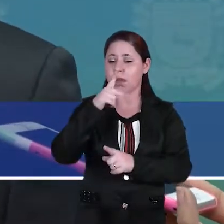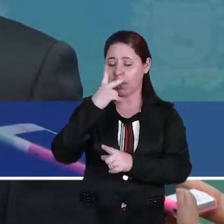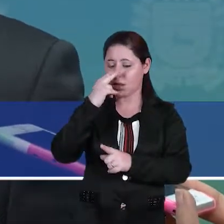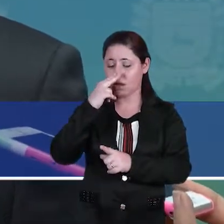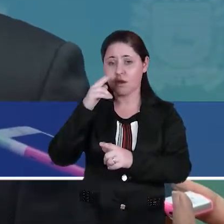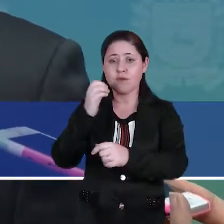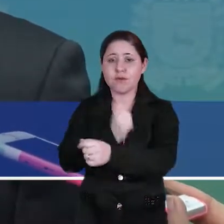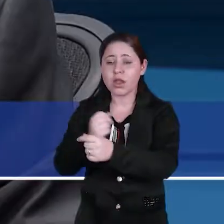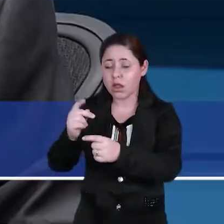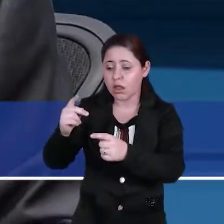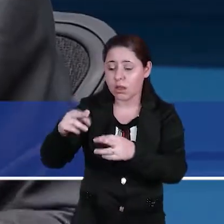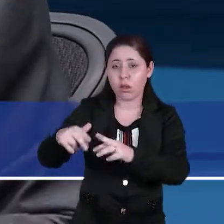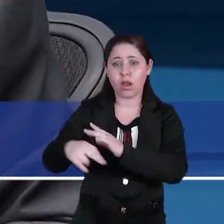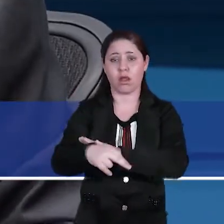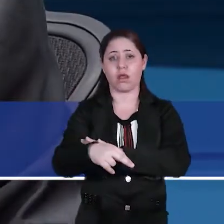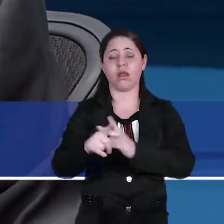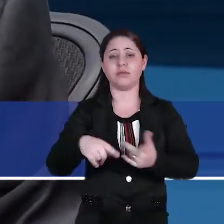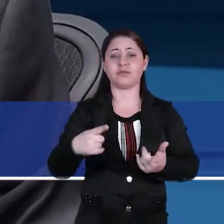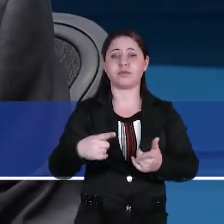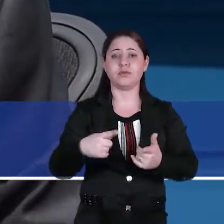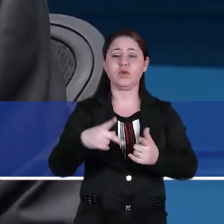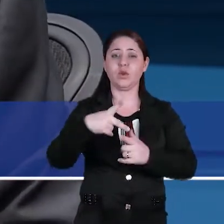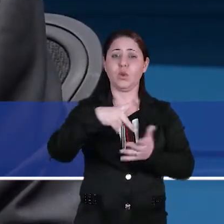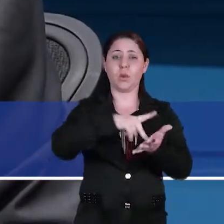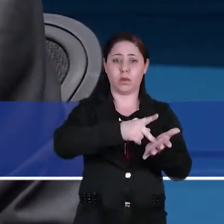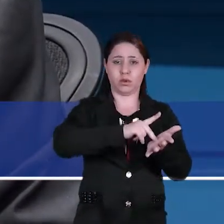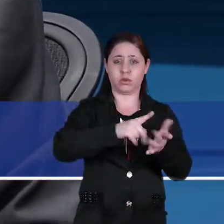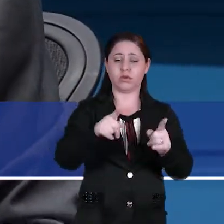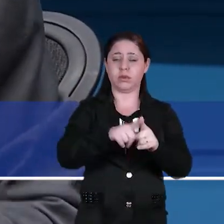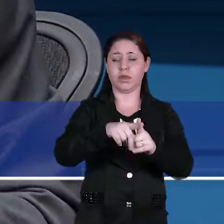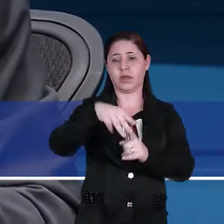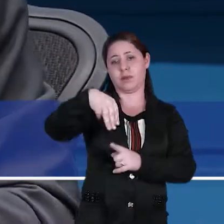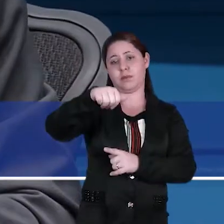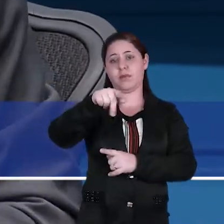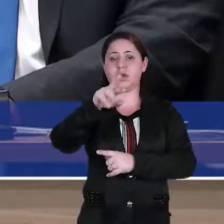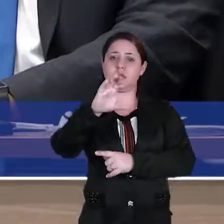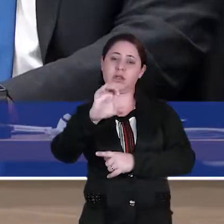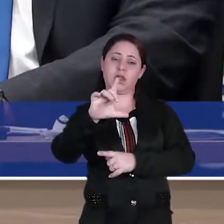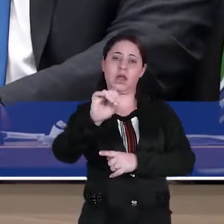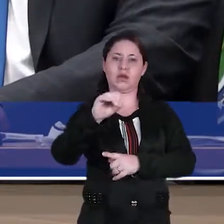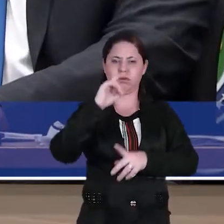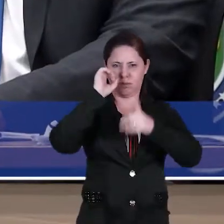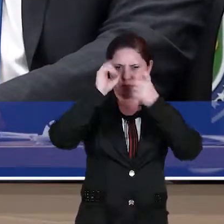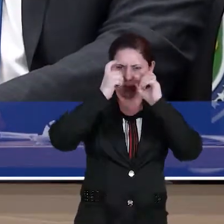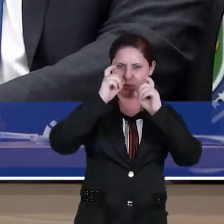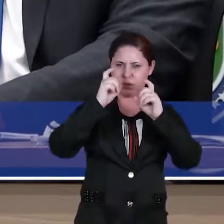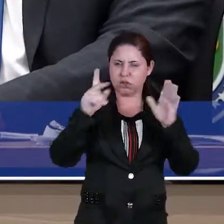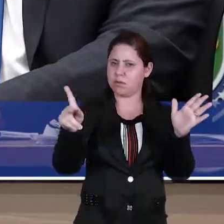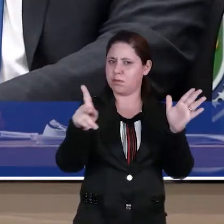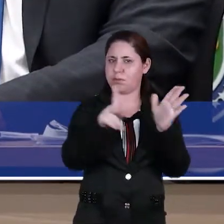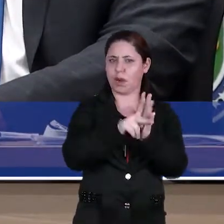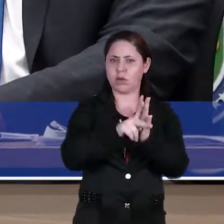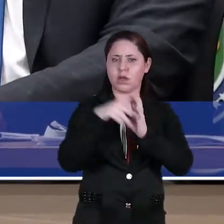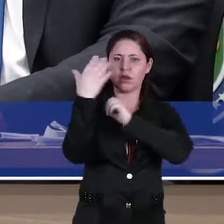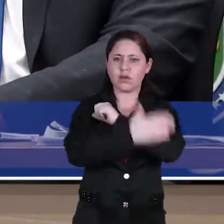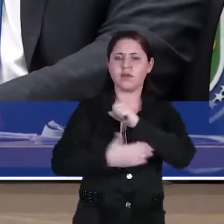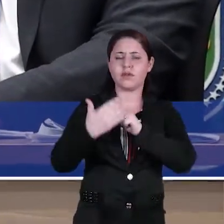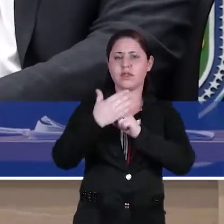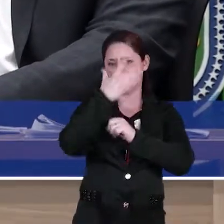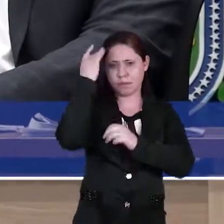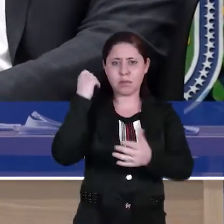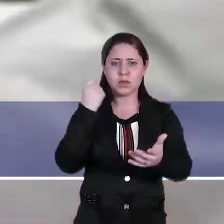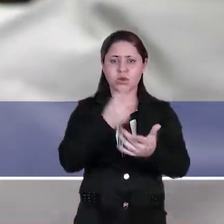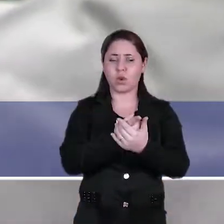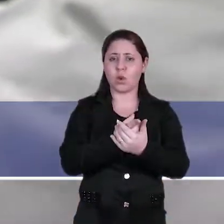exemplo, de agrodefensivos. Representando o PROCON, o superintendente Marcelo Salomão apresentou as preocupações do órgão na defesa